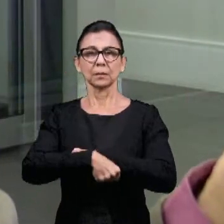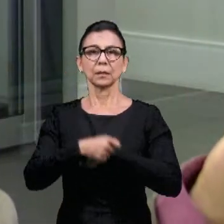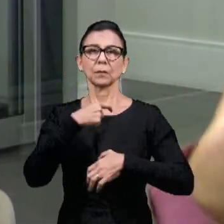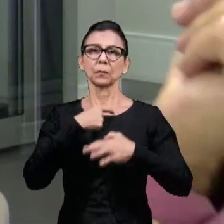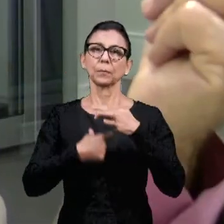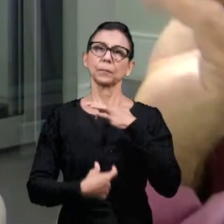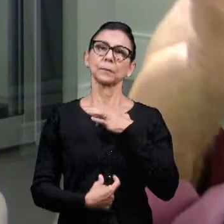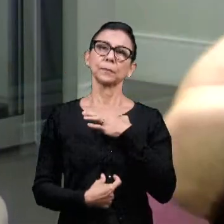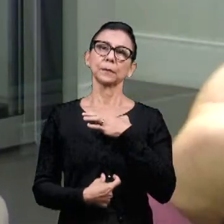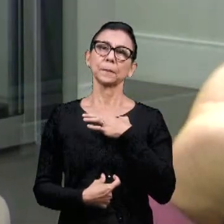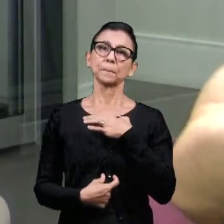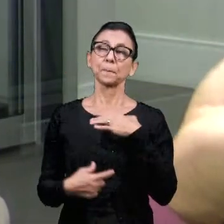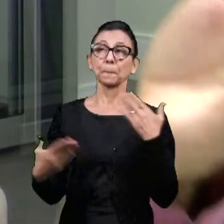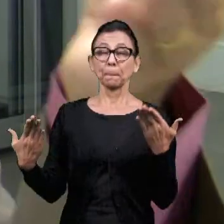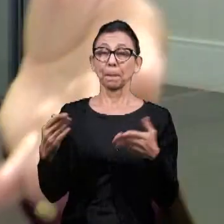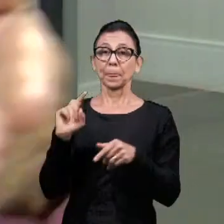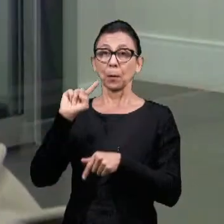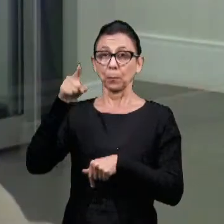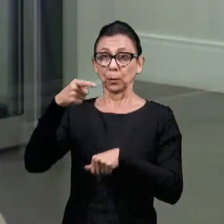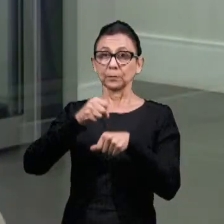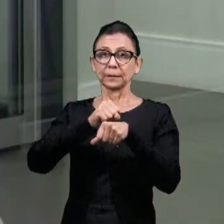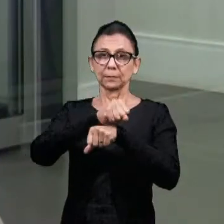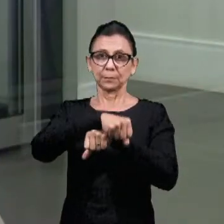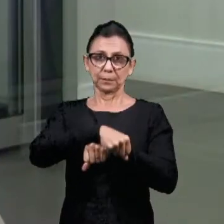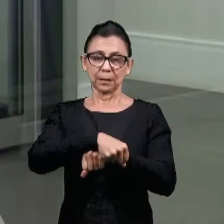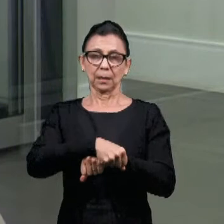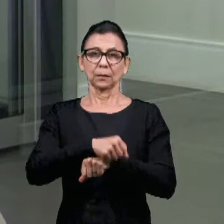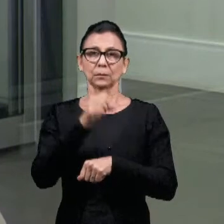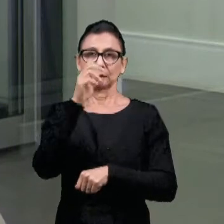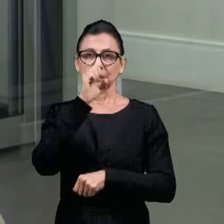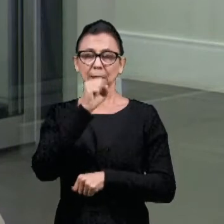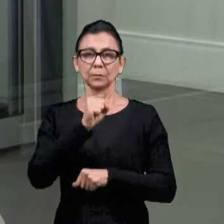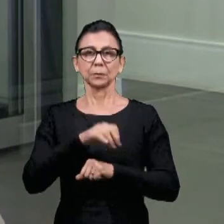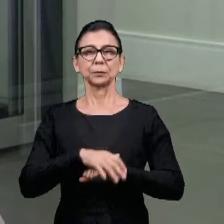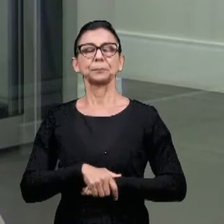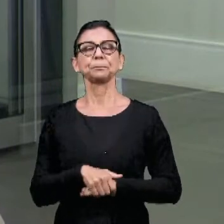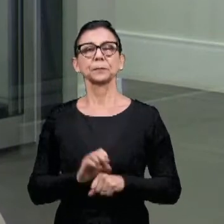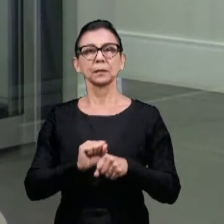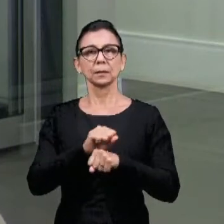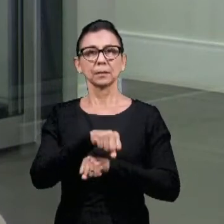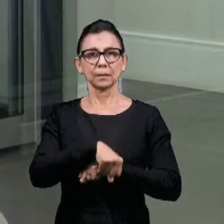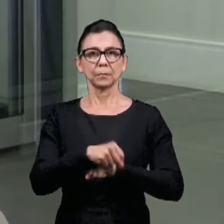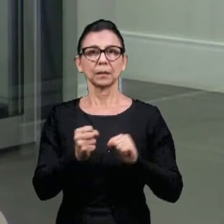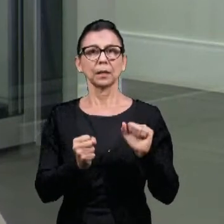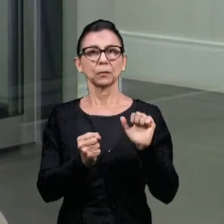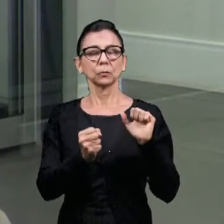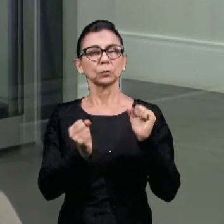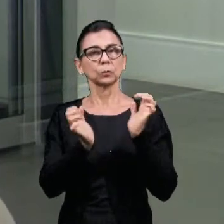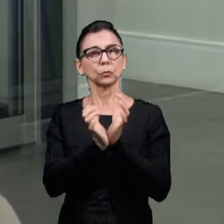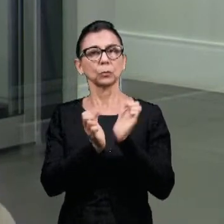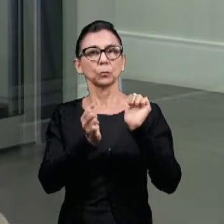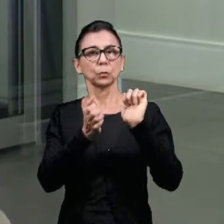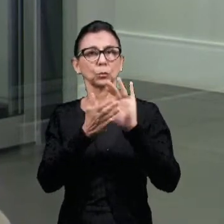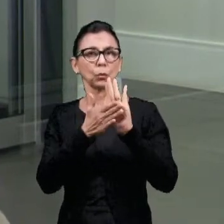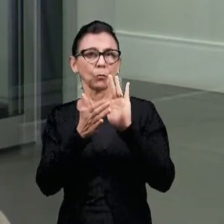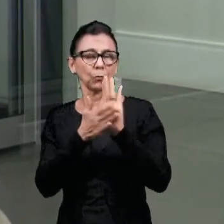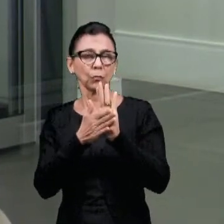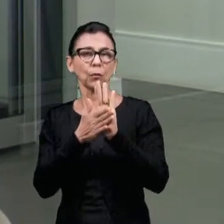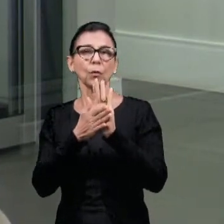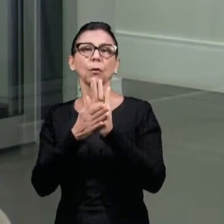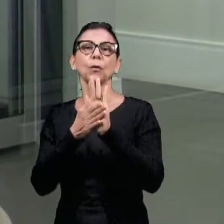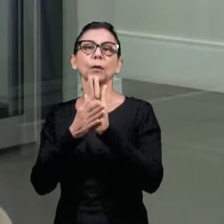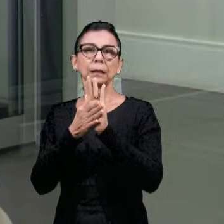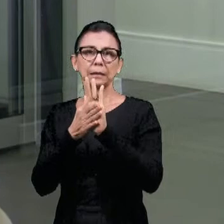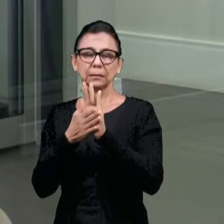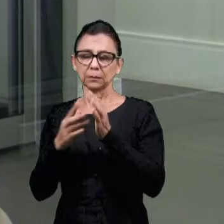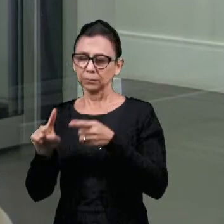seminário de grupo de louvor e instrumentista próximo sábado. Aí cerca de umas 400 pessoas, estamos nos preparando para